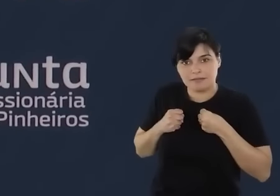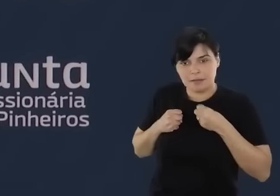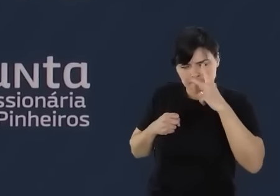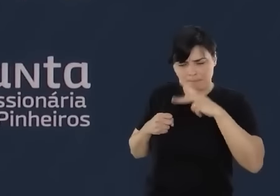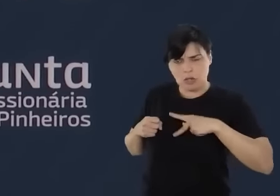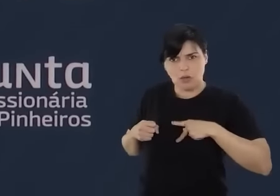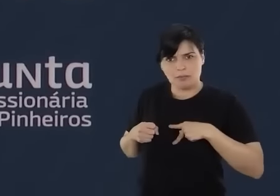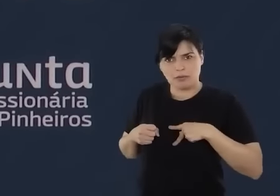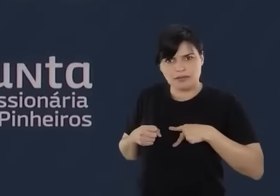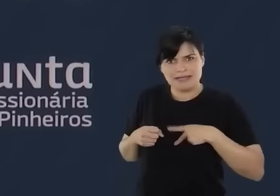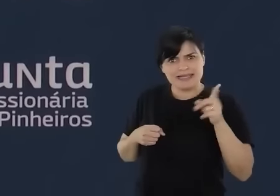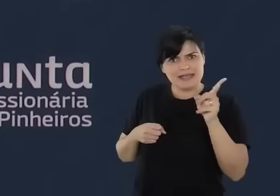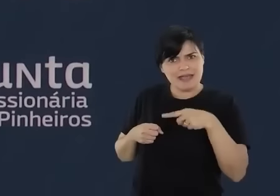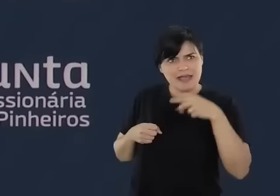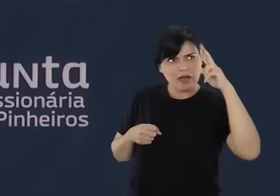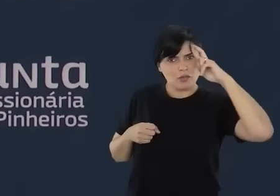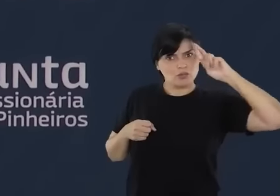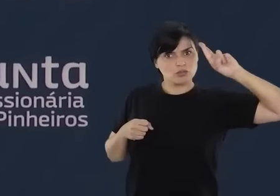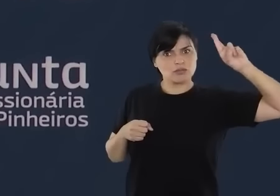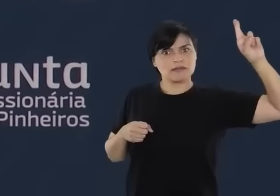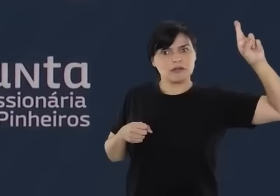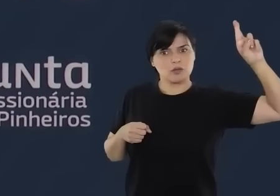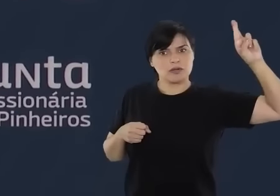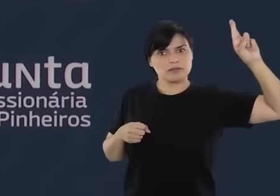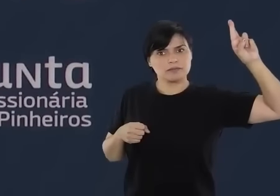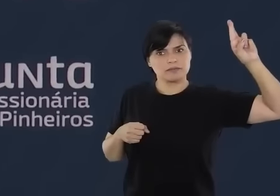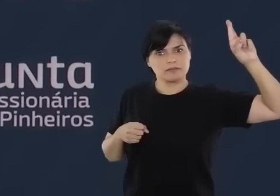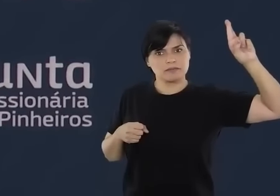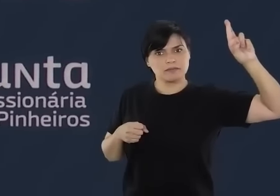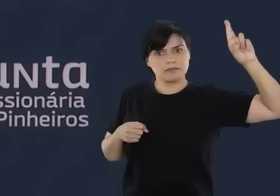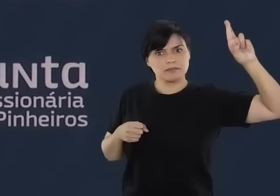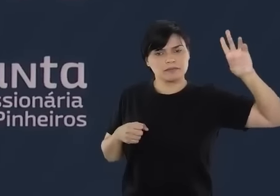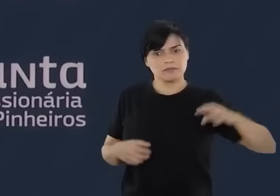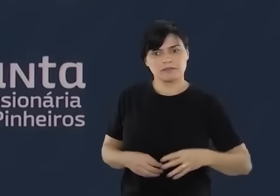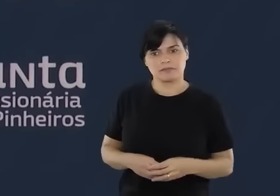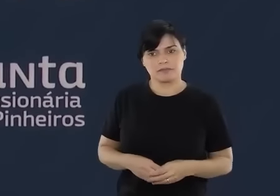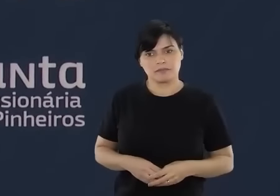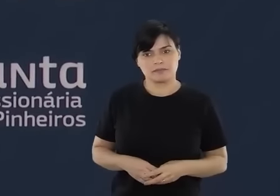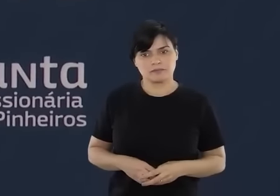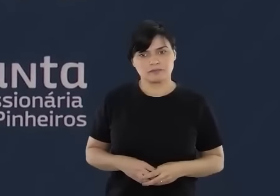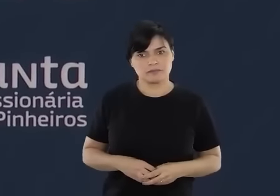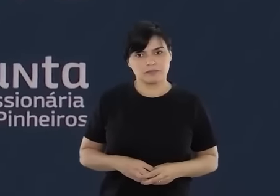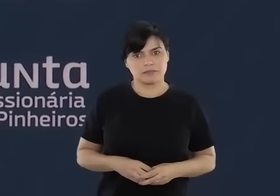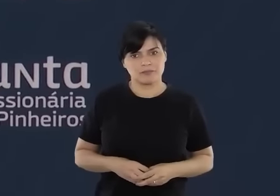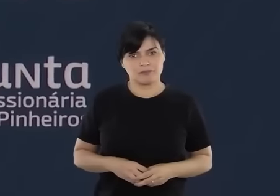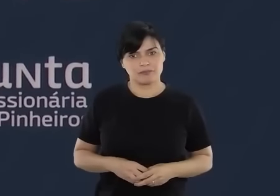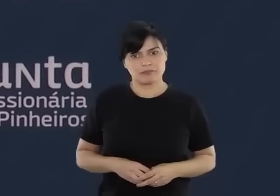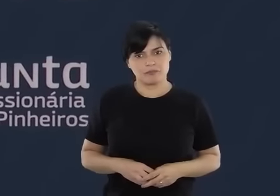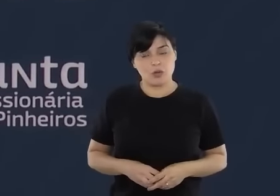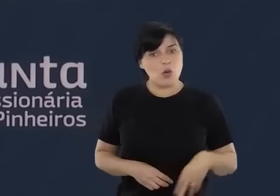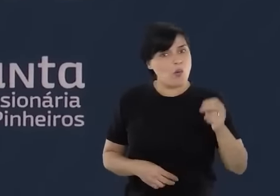senhores secundários hoje nos sentimos honrados Senhor Prefeito com a sua presença entre nós mas Nós cremos que o